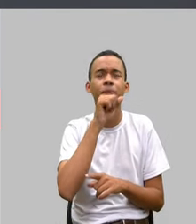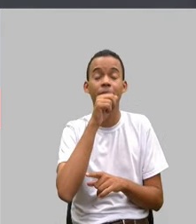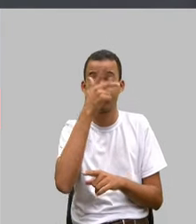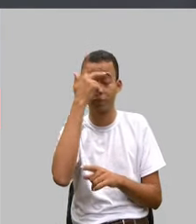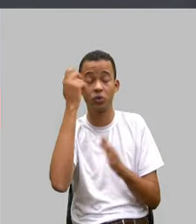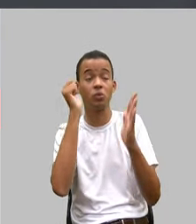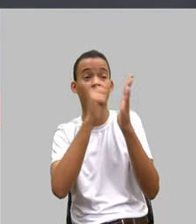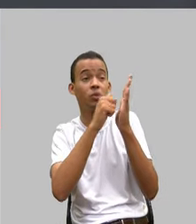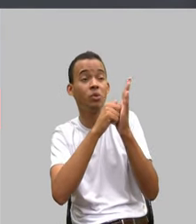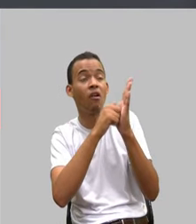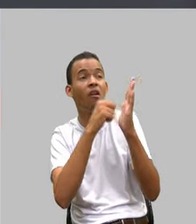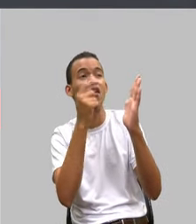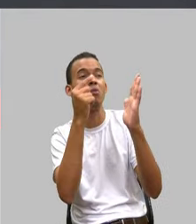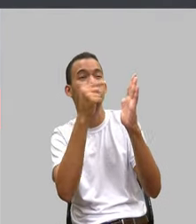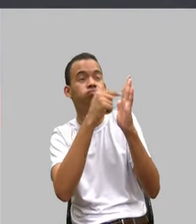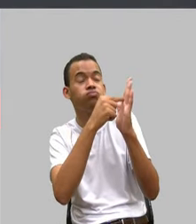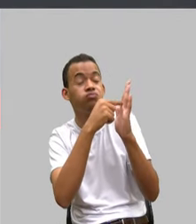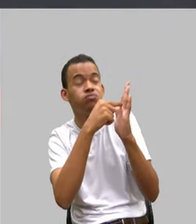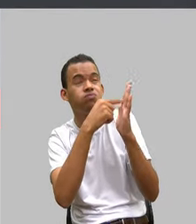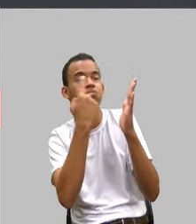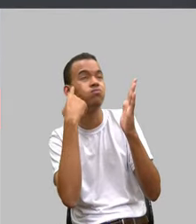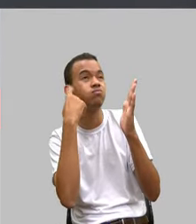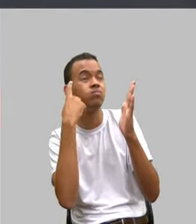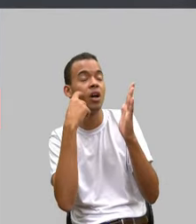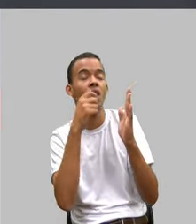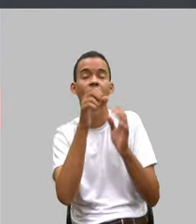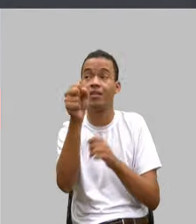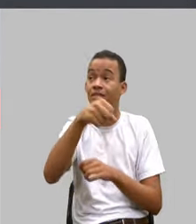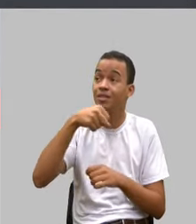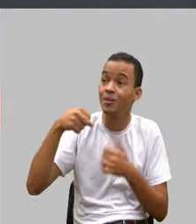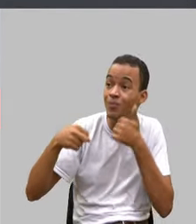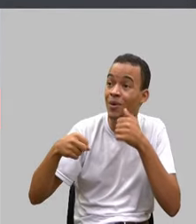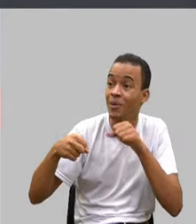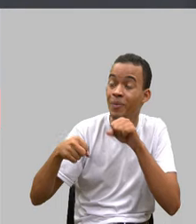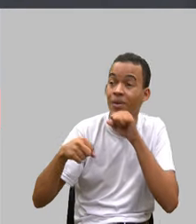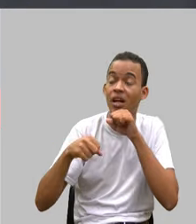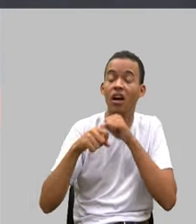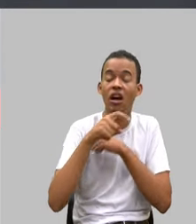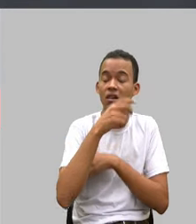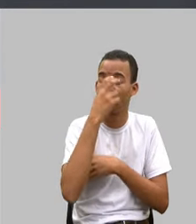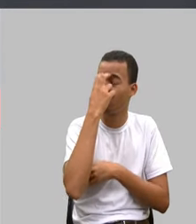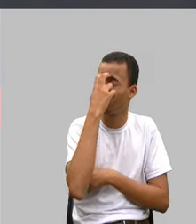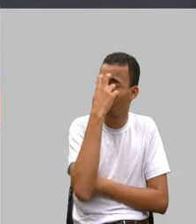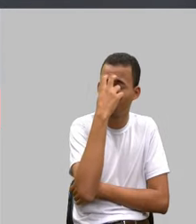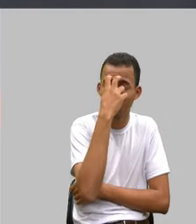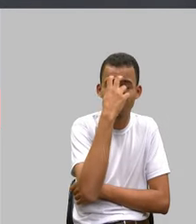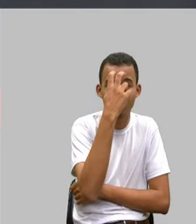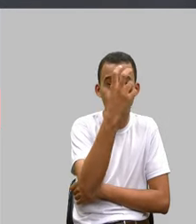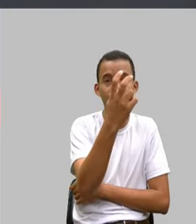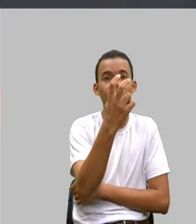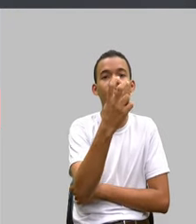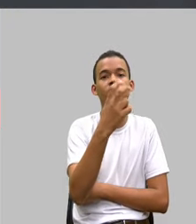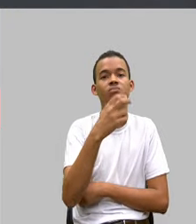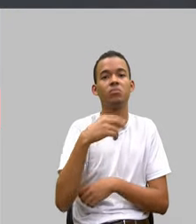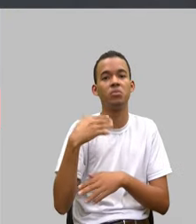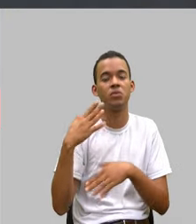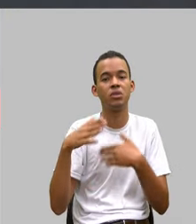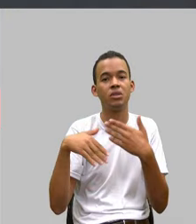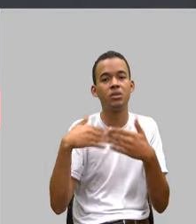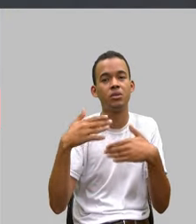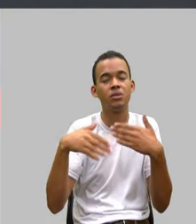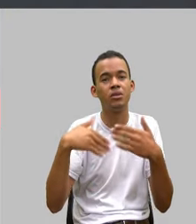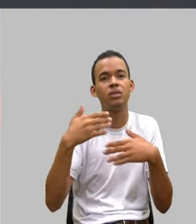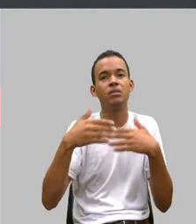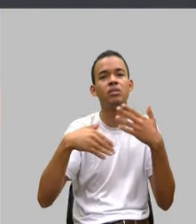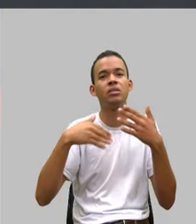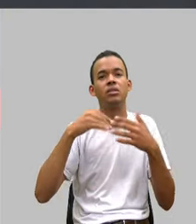Samuel ia no portão achando que era a mãe dele ele era um menino muito inteligente e ele foi entristecendo eu